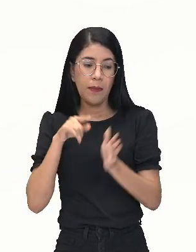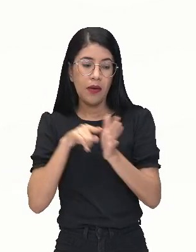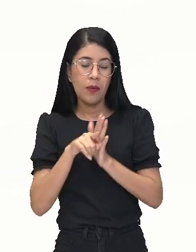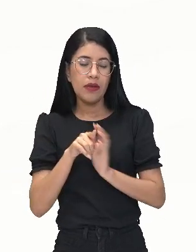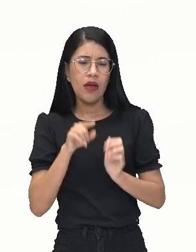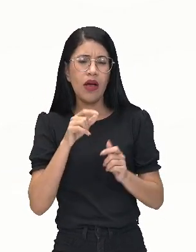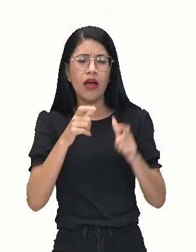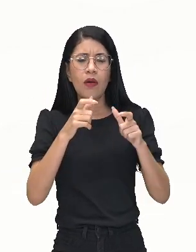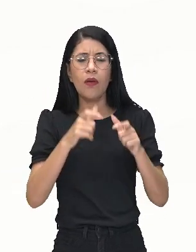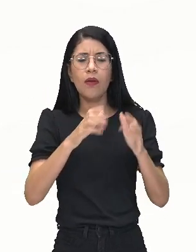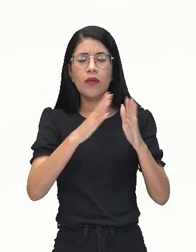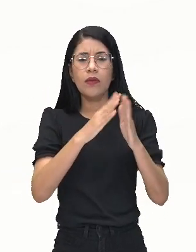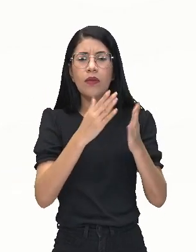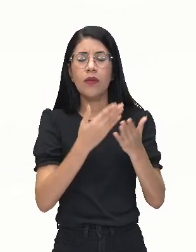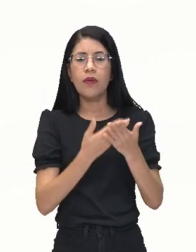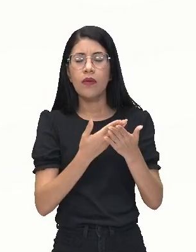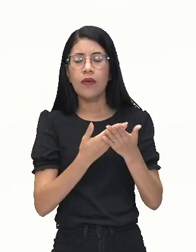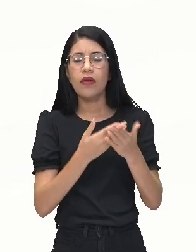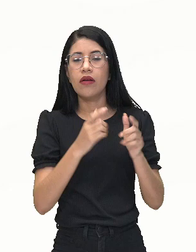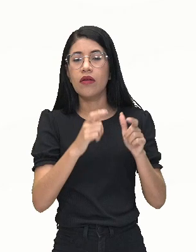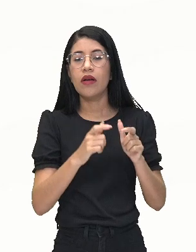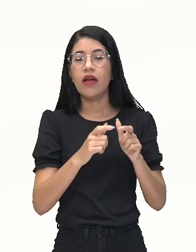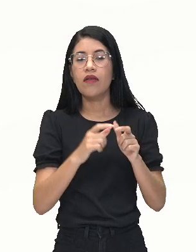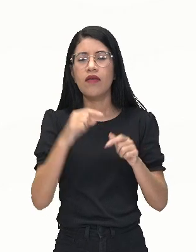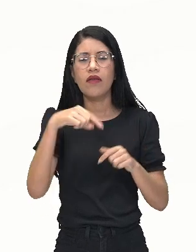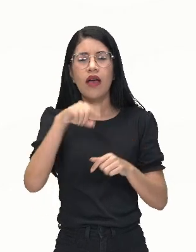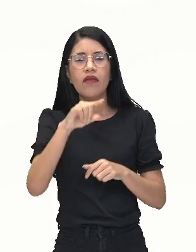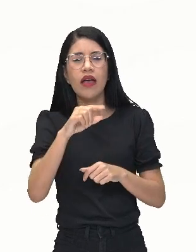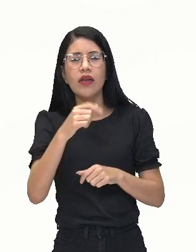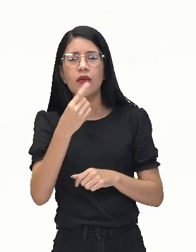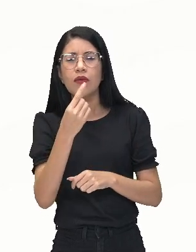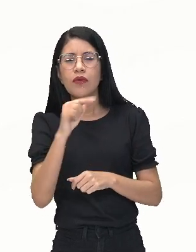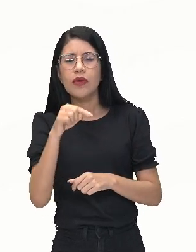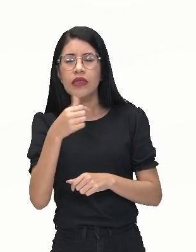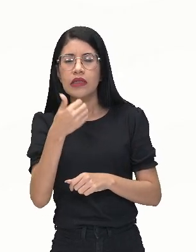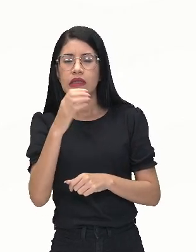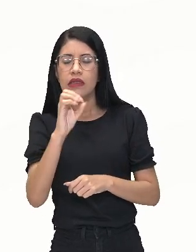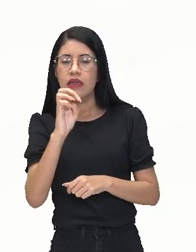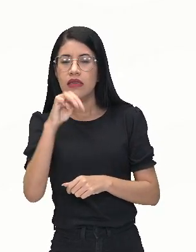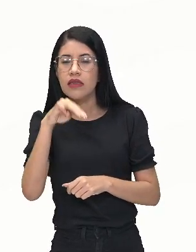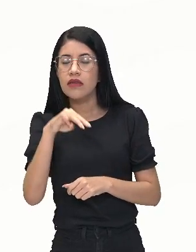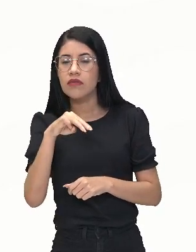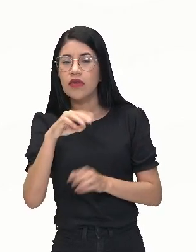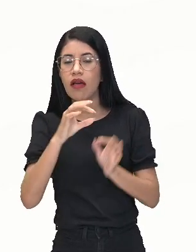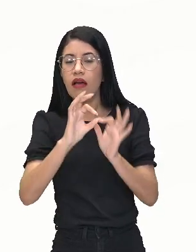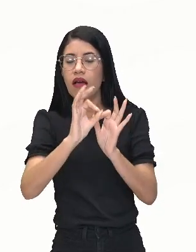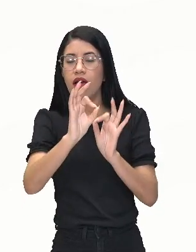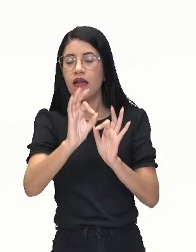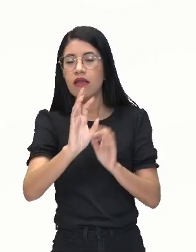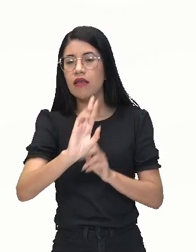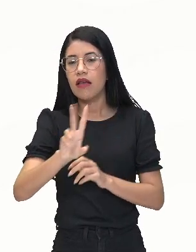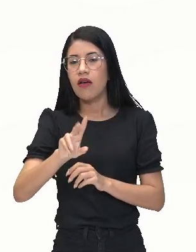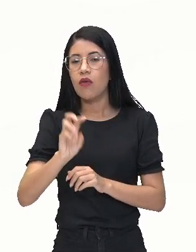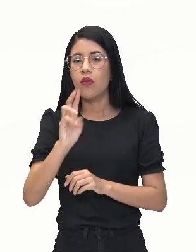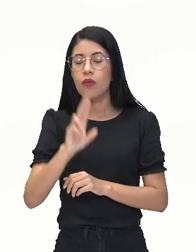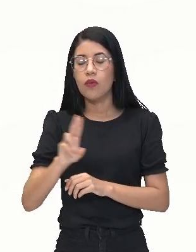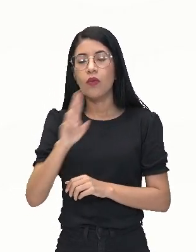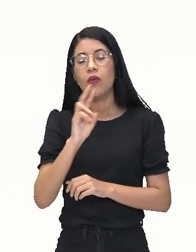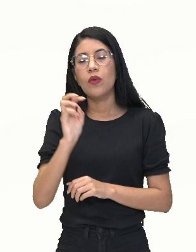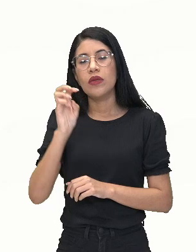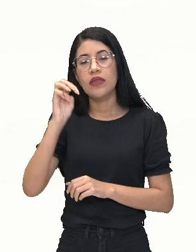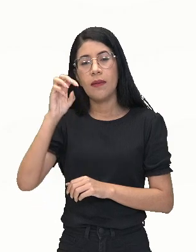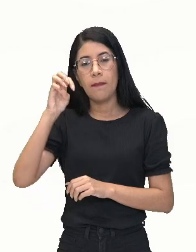a escola? Aí você fala, vai 10.000 centímetros aqui na frente. Não. Você utiliza metros